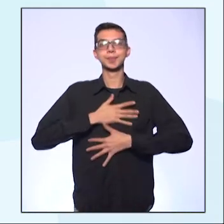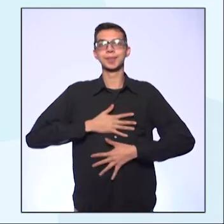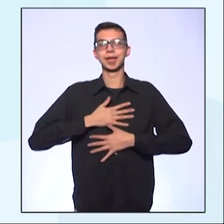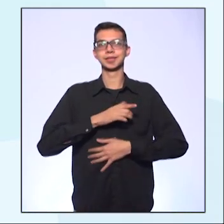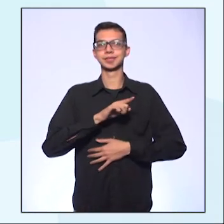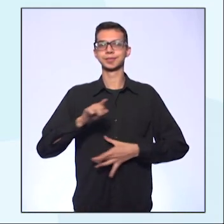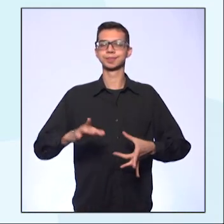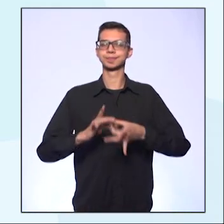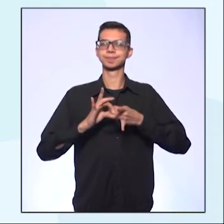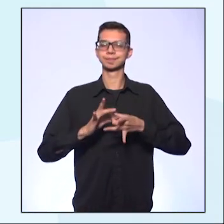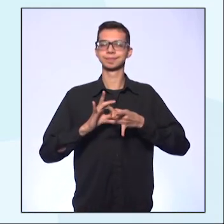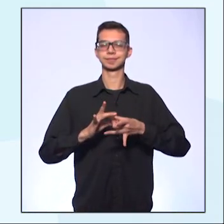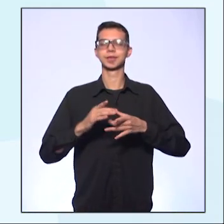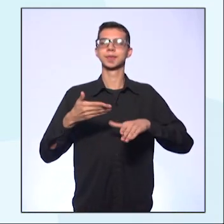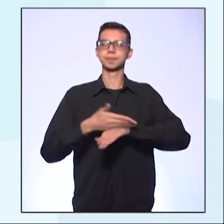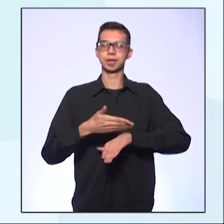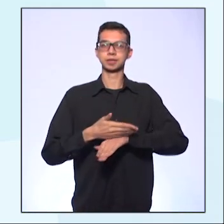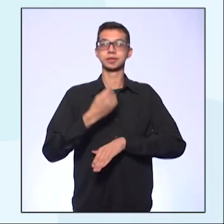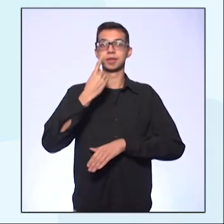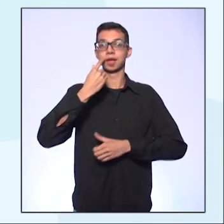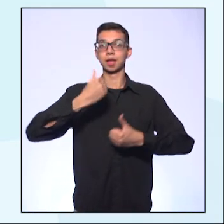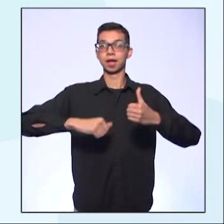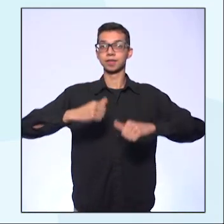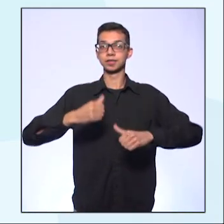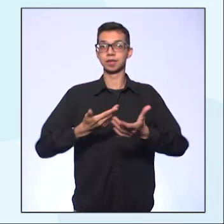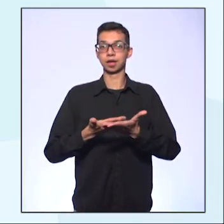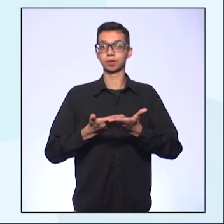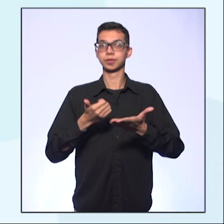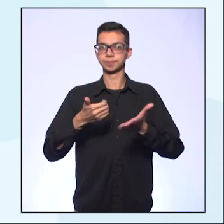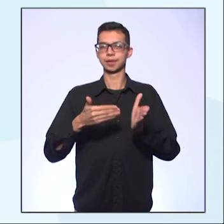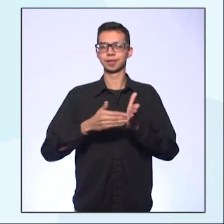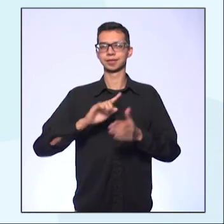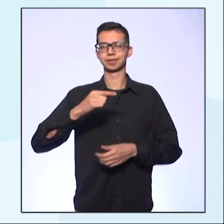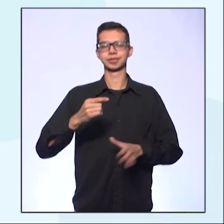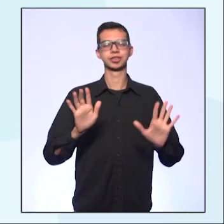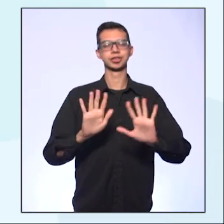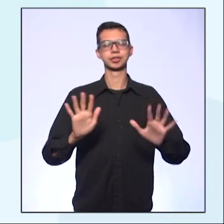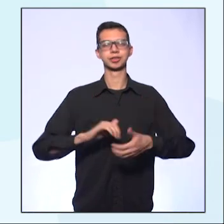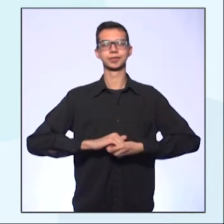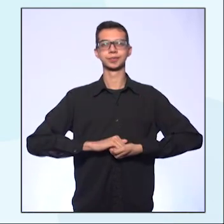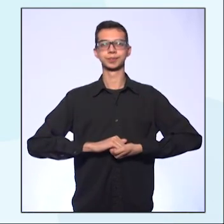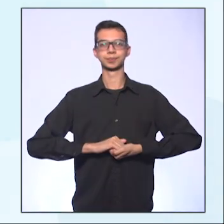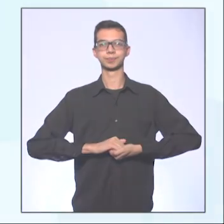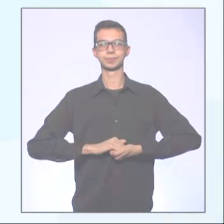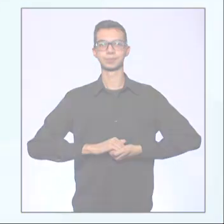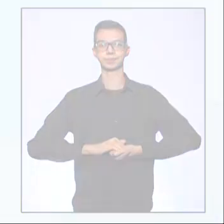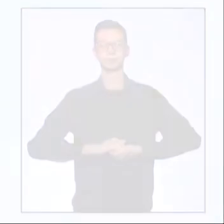participação de vocês na avaliação desta aula. Até mais. Tchau, tchau. Tchau, gente.